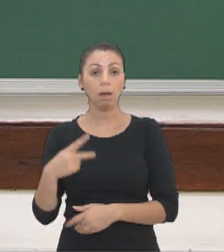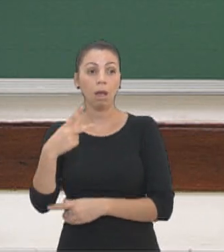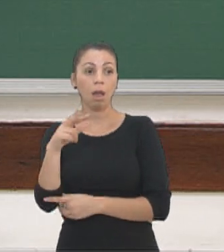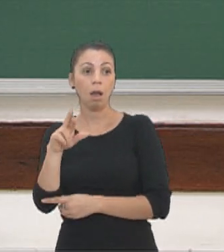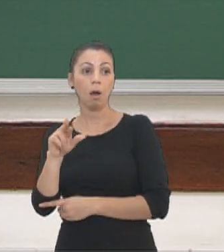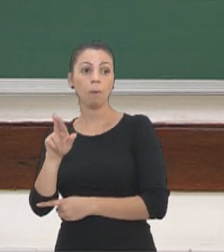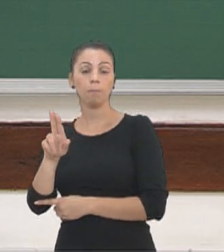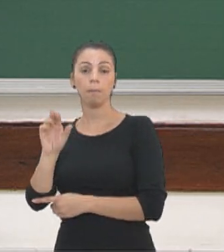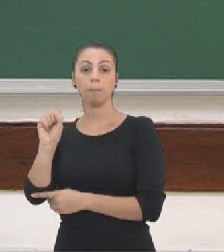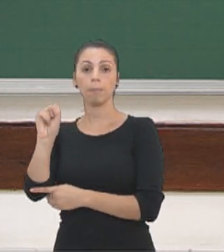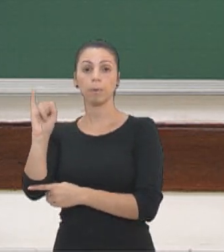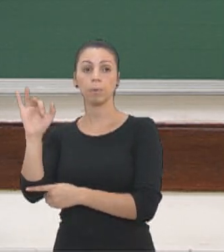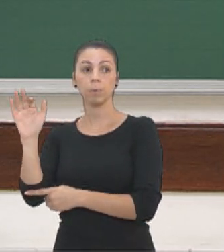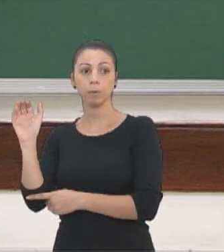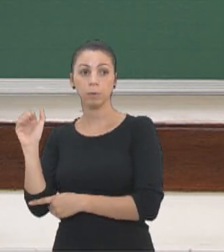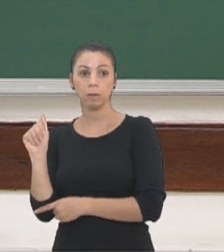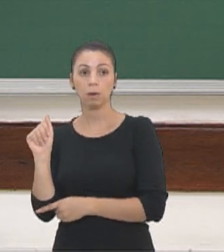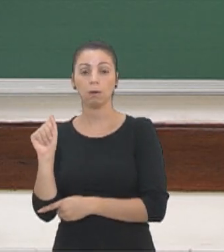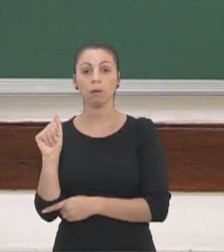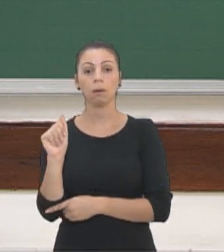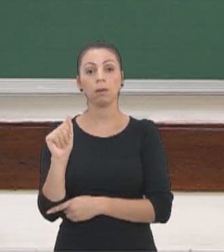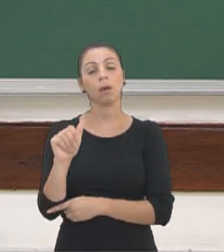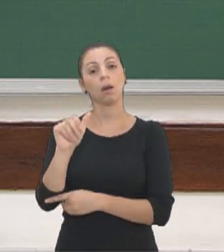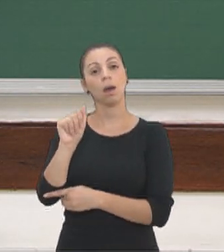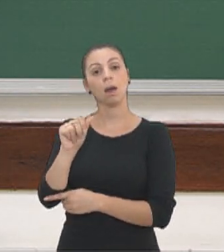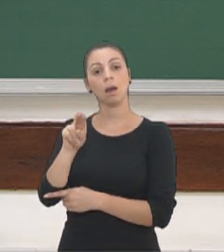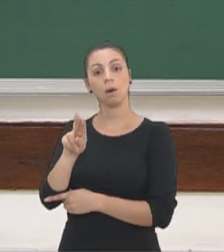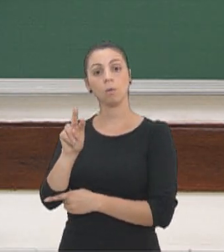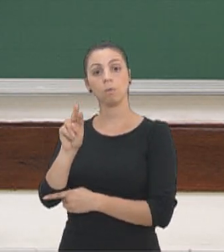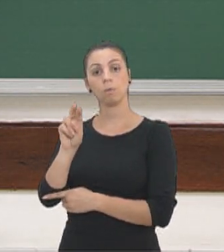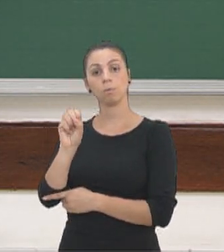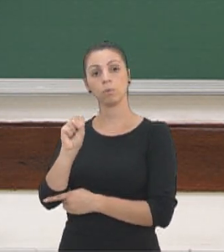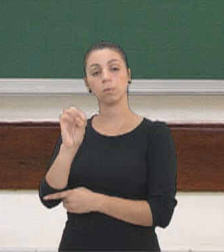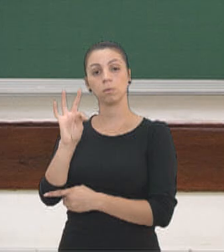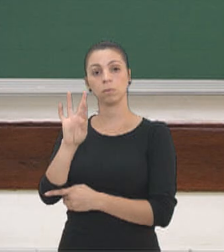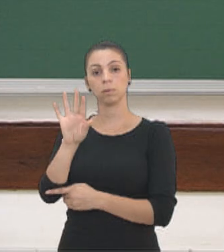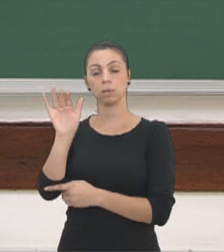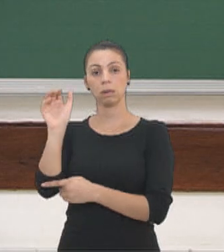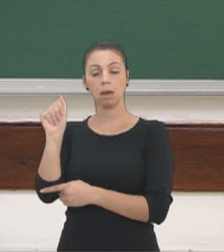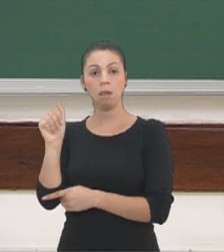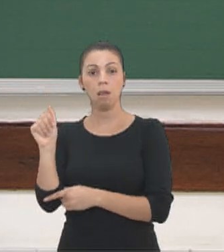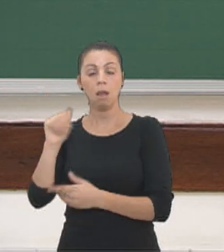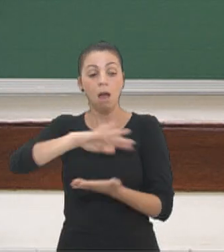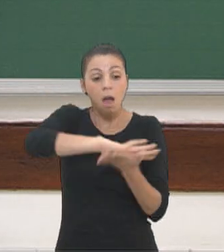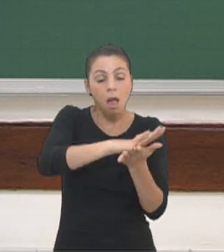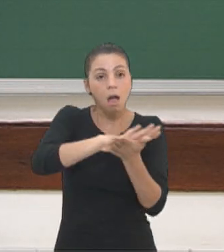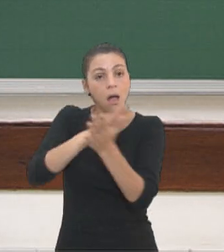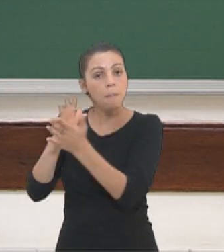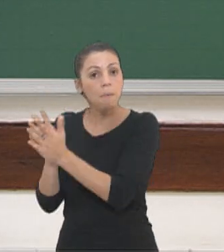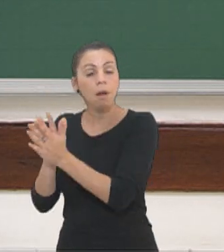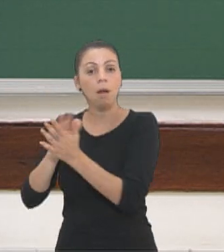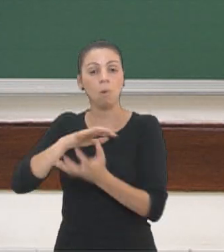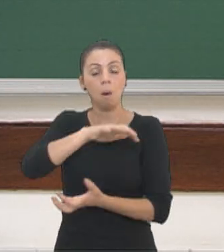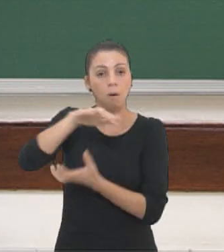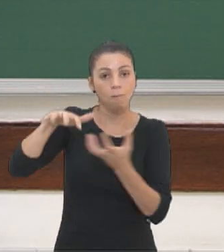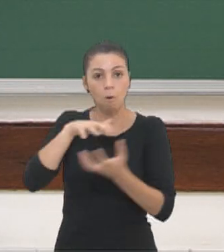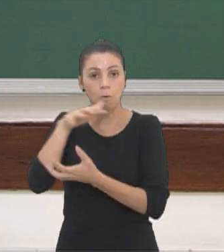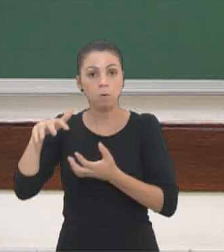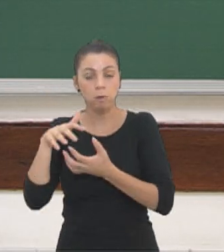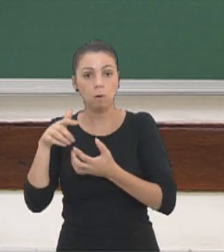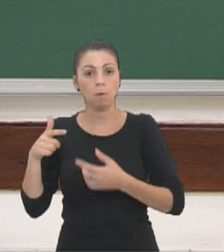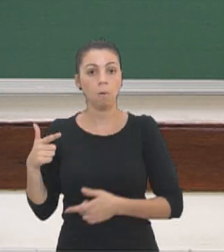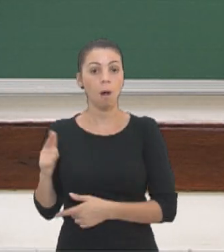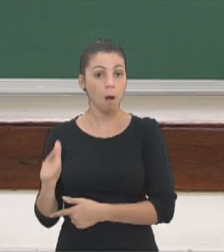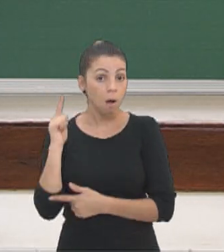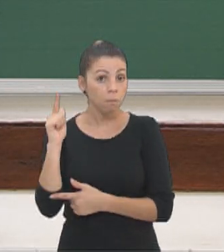Prússia e para a Áustria invadir a França e acabar com esta revolução armada, porque se